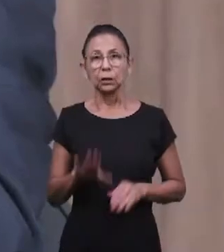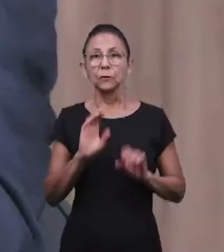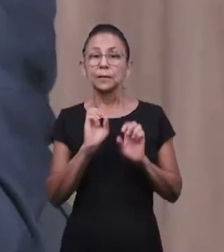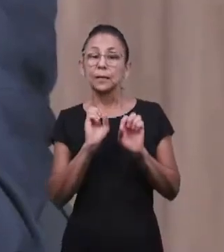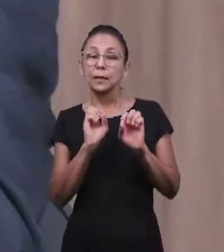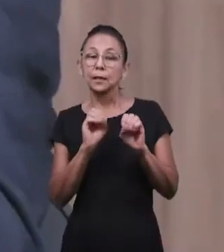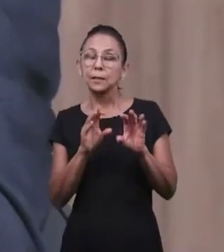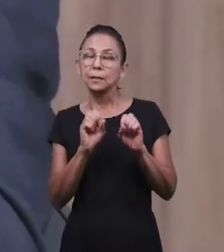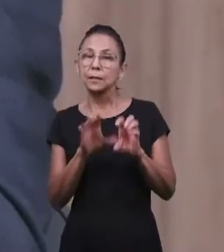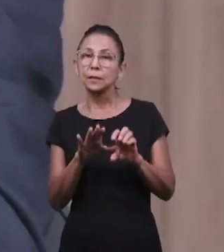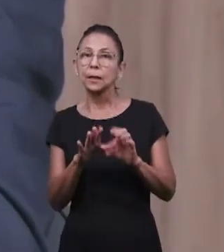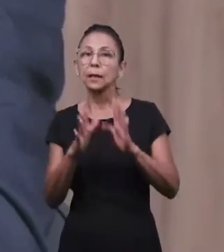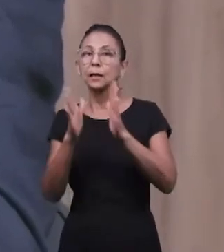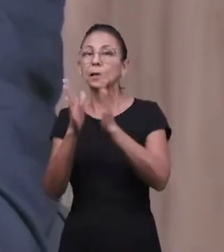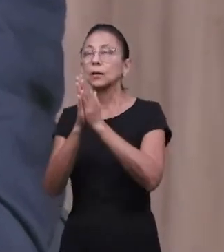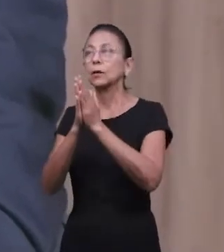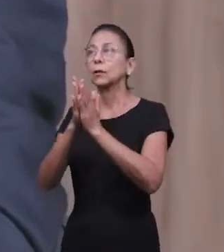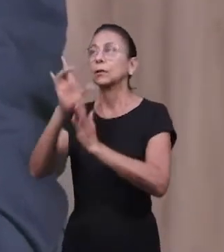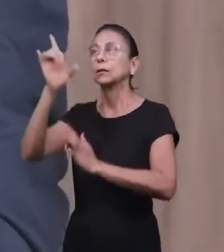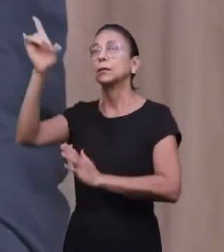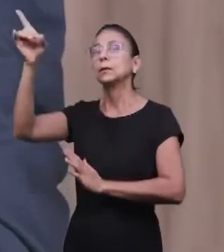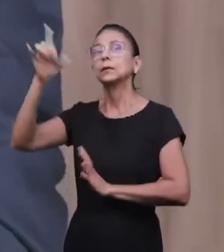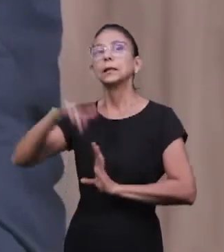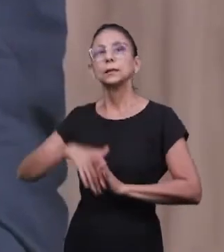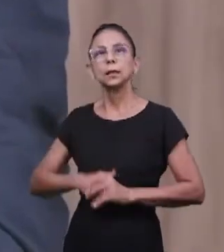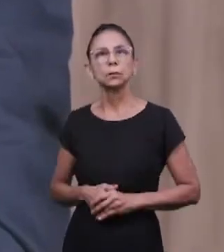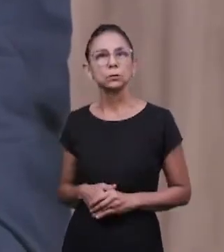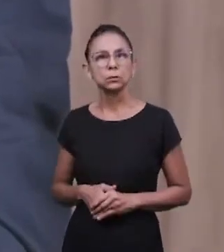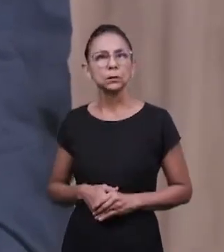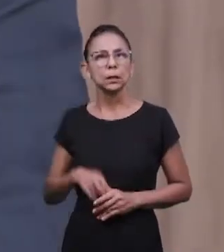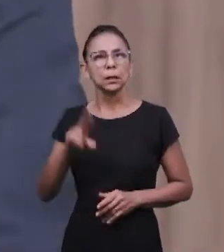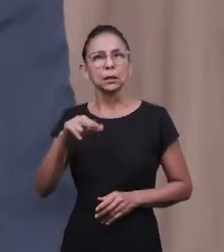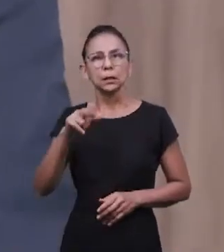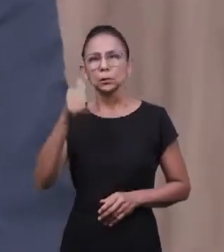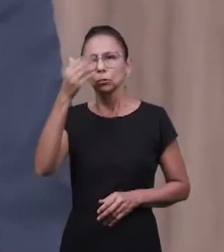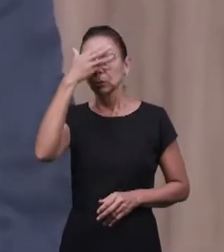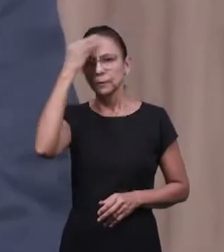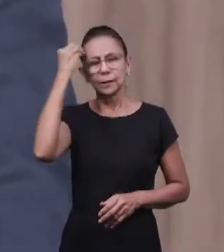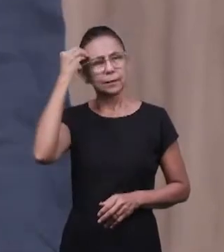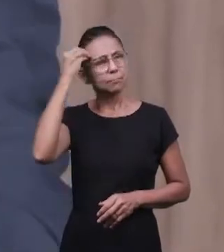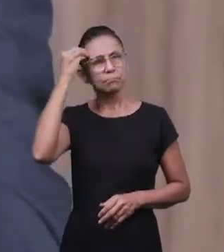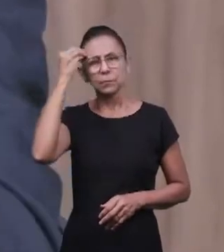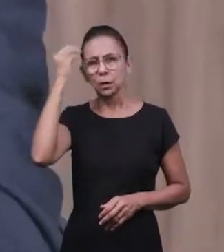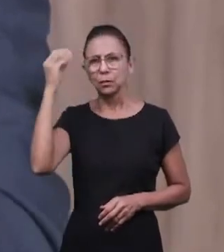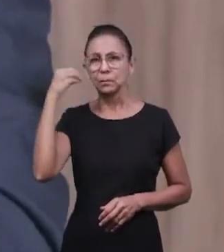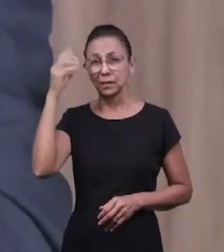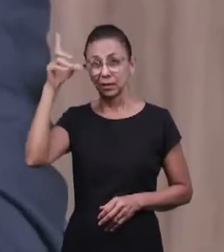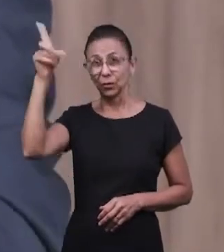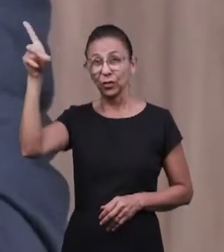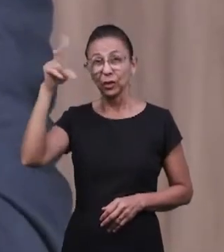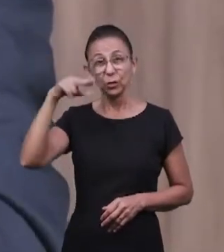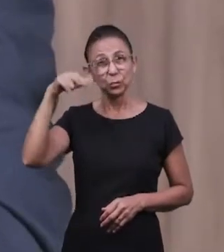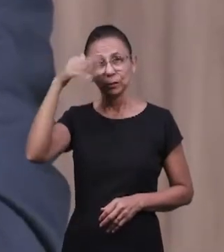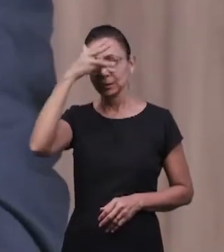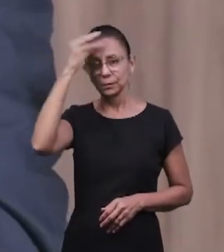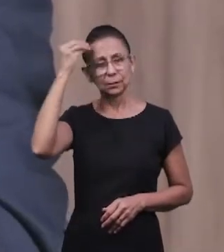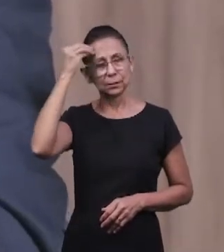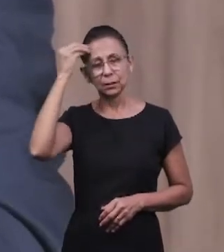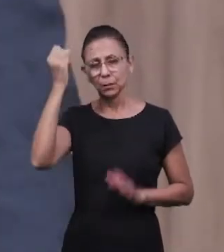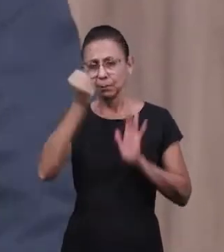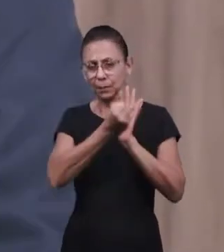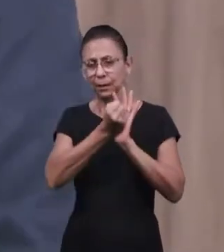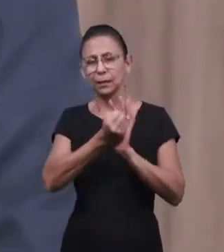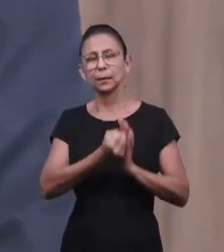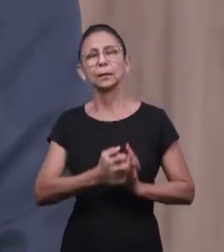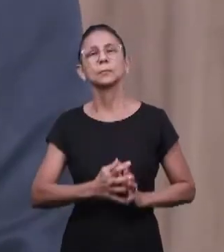orar a Deus e para que ele tenha uma experiência com Deus desde pequeno, que isso vai marcar a vida dele o resto da vida. Ele não vai esquecer disso, não. A experiência com Deus é o que marca a vida de qualquer